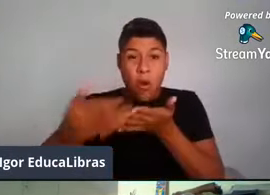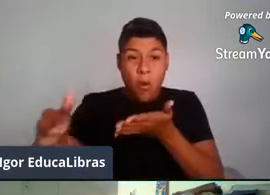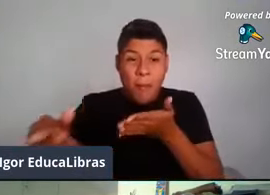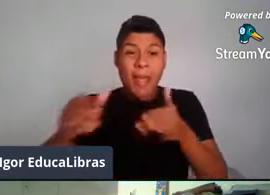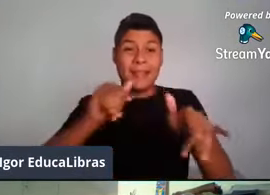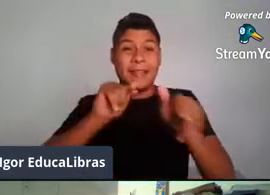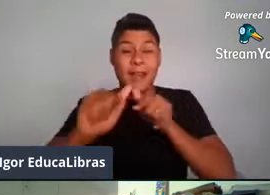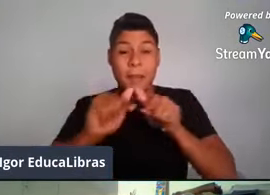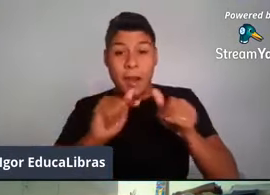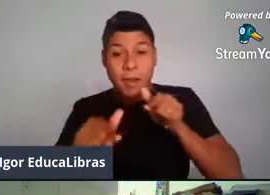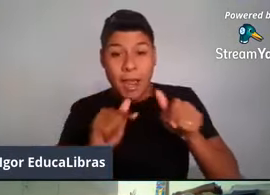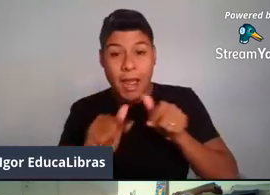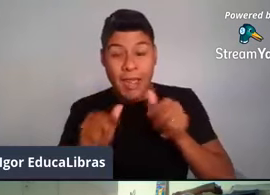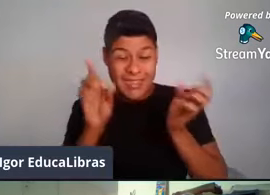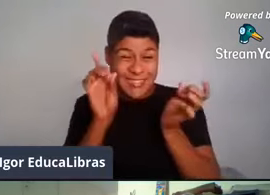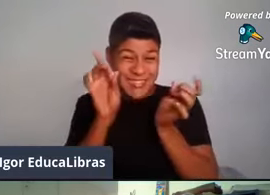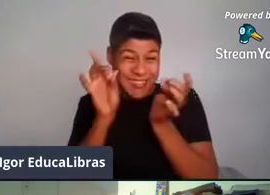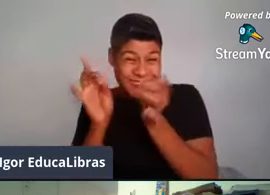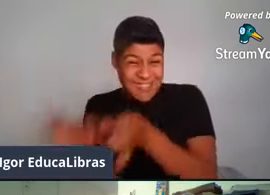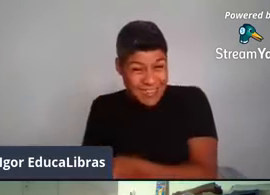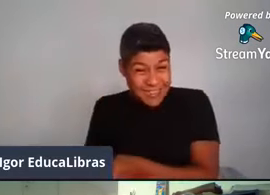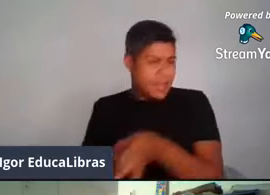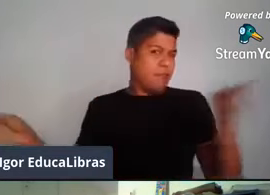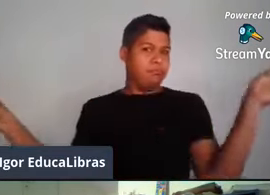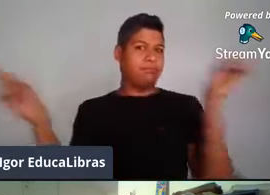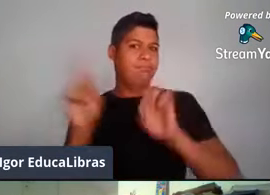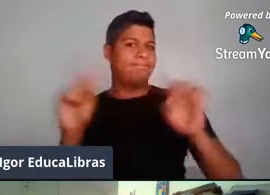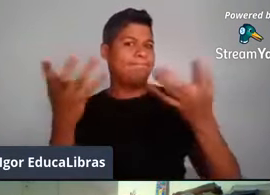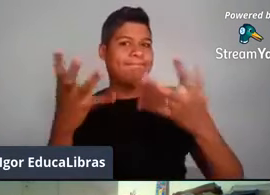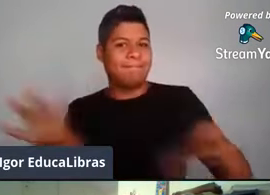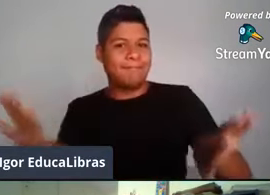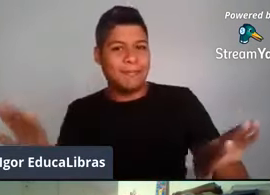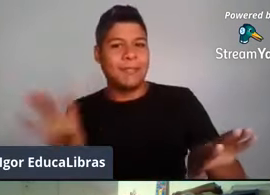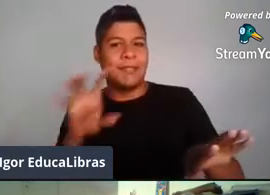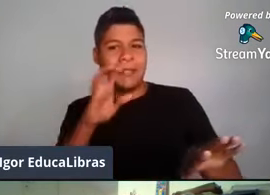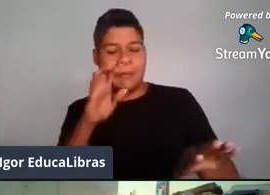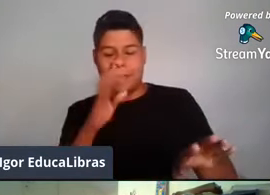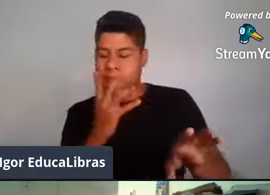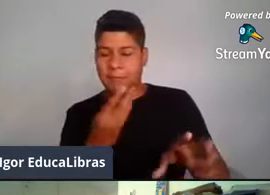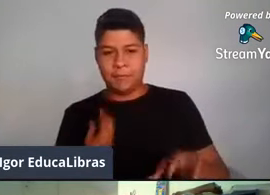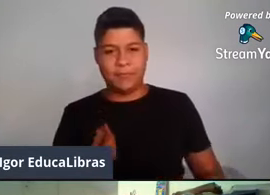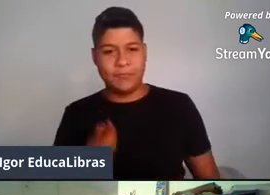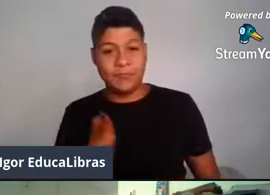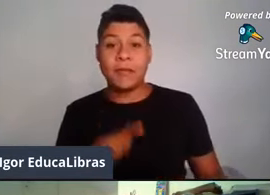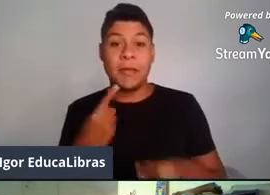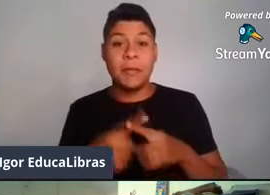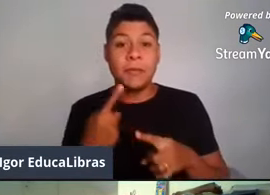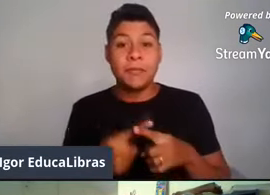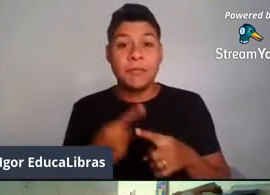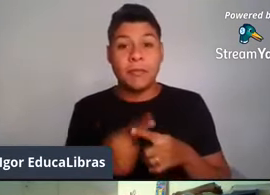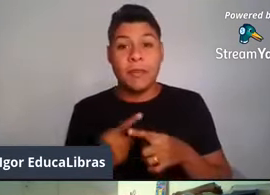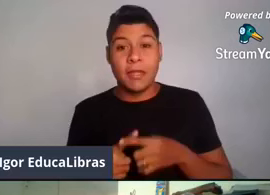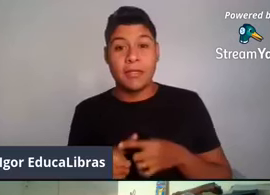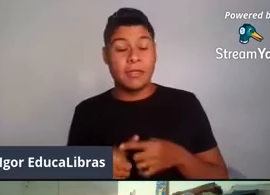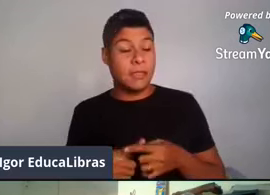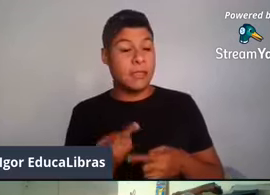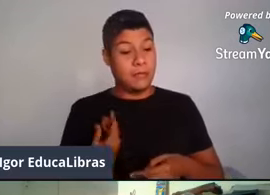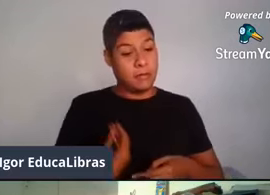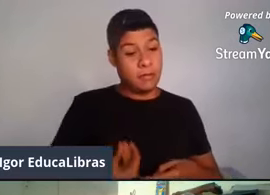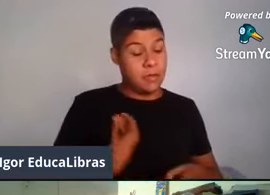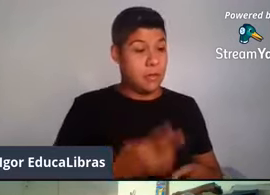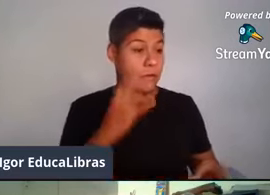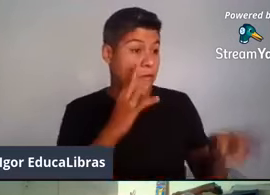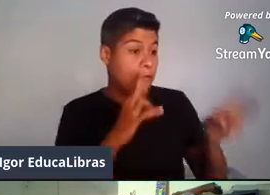consegue, você vira um eco chato, um bio desagradável, porque onde você está vendo se